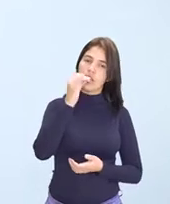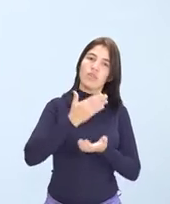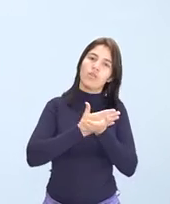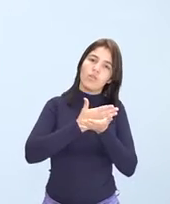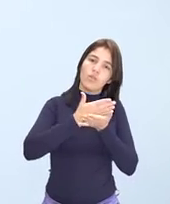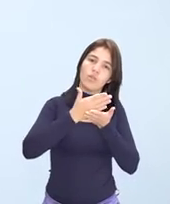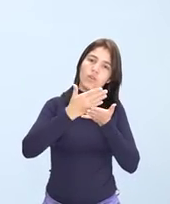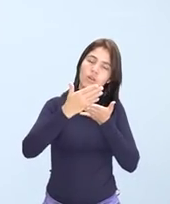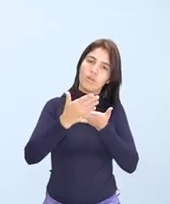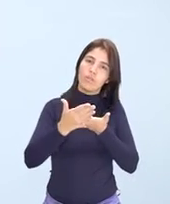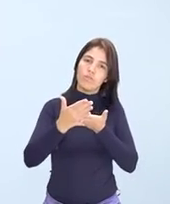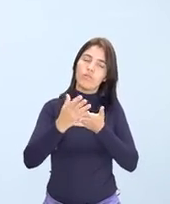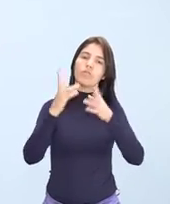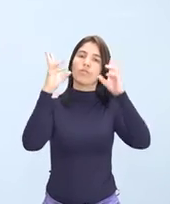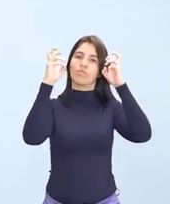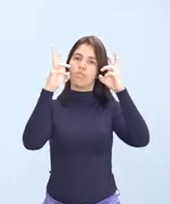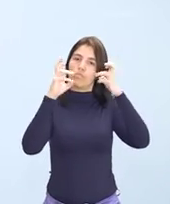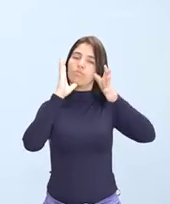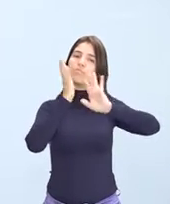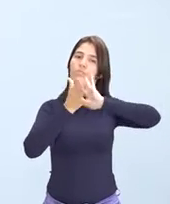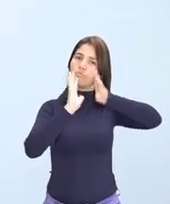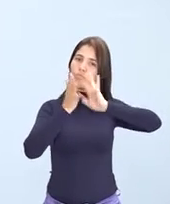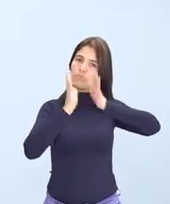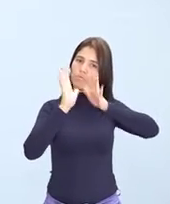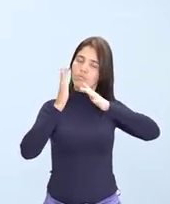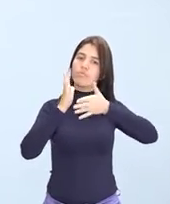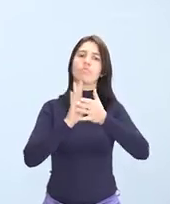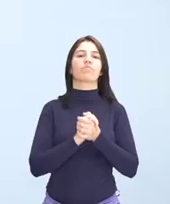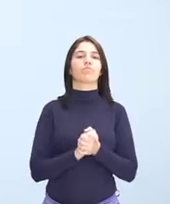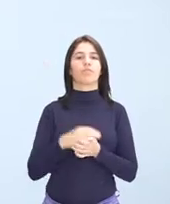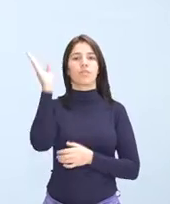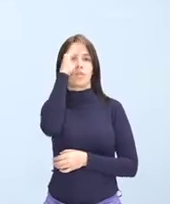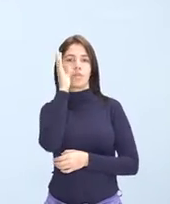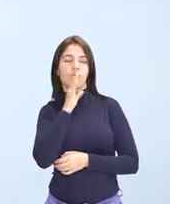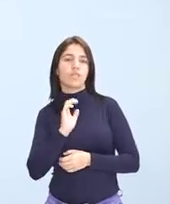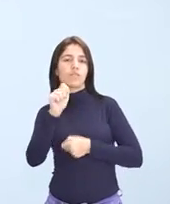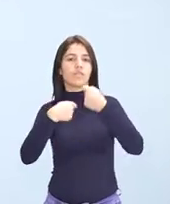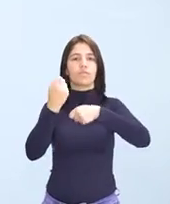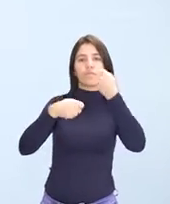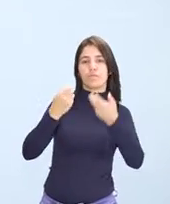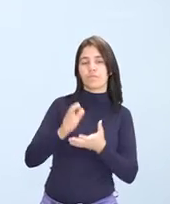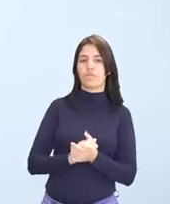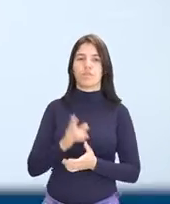vamos dar continuidade à nossa disciplina Libras, Língua Brasileira de Sinais. Eu sou a professora